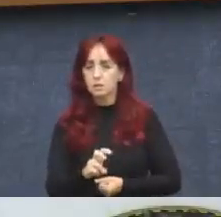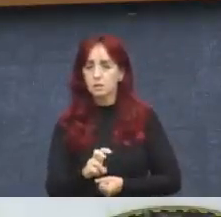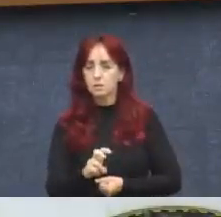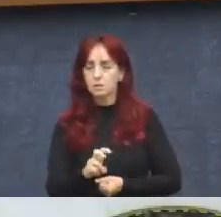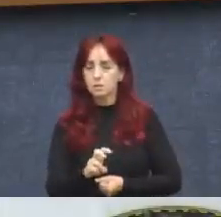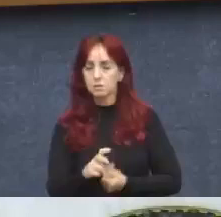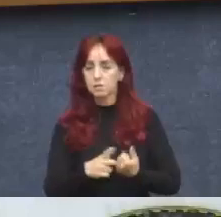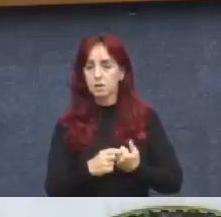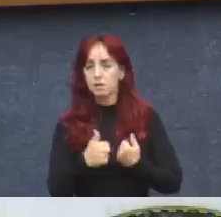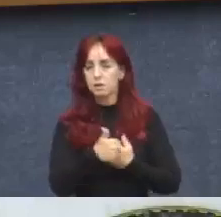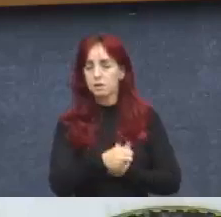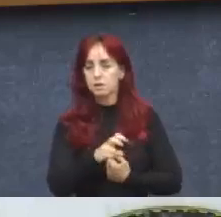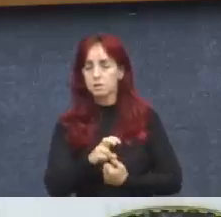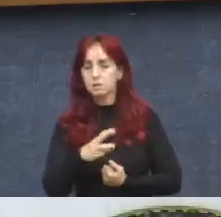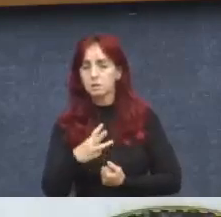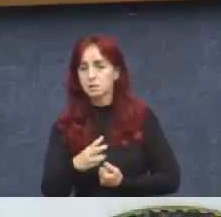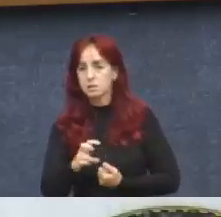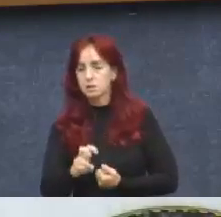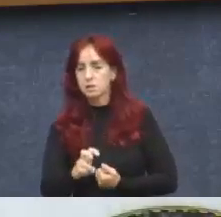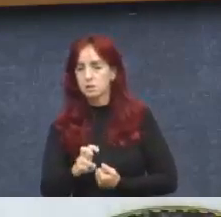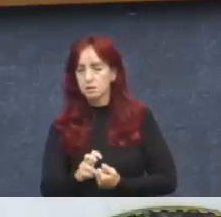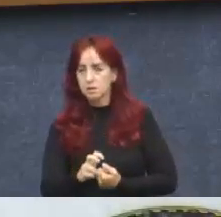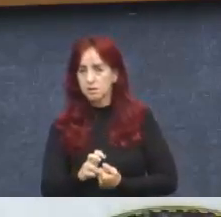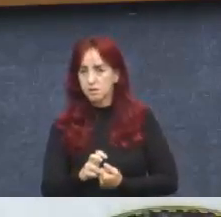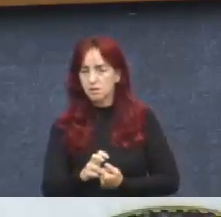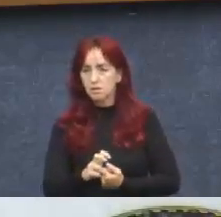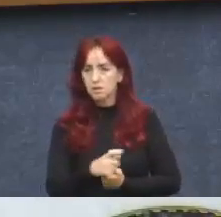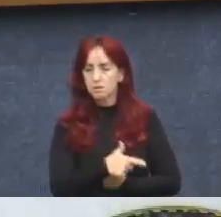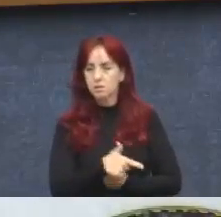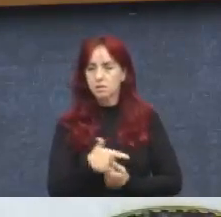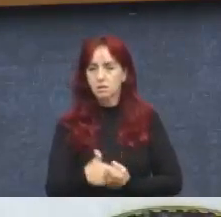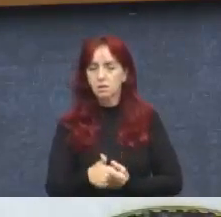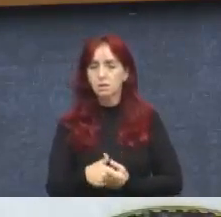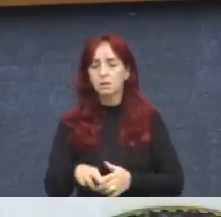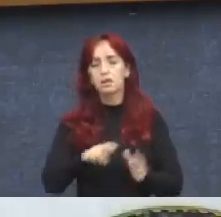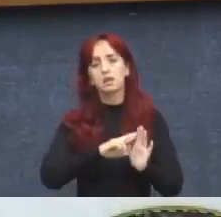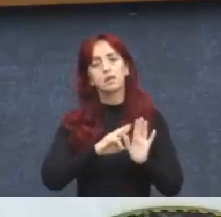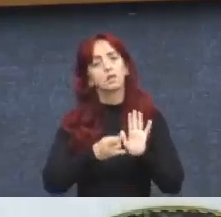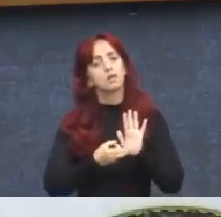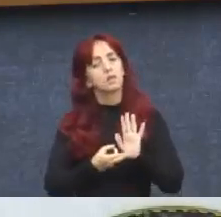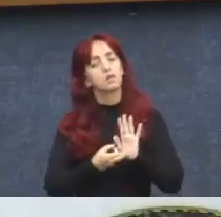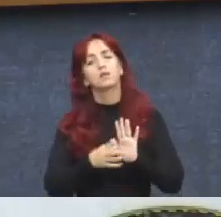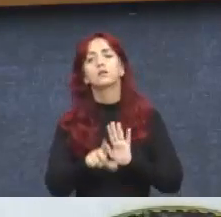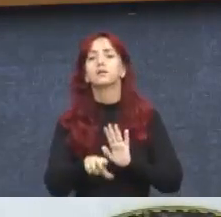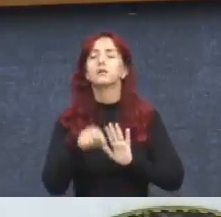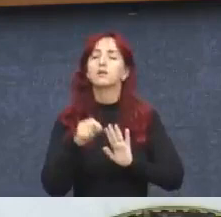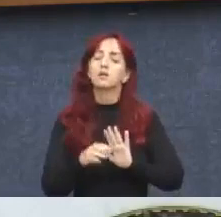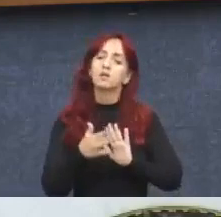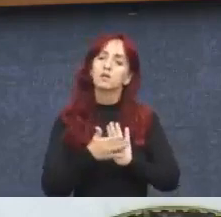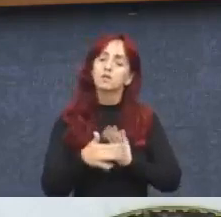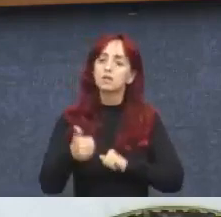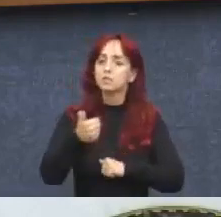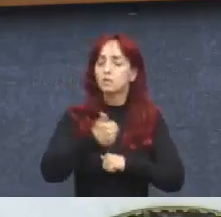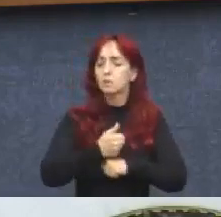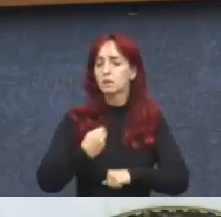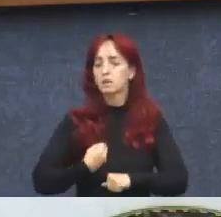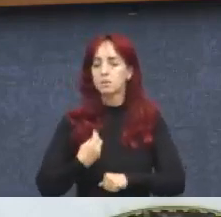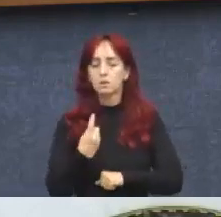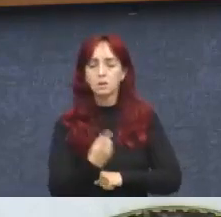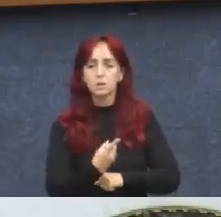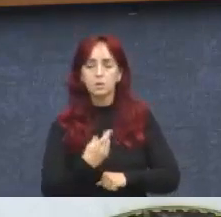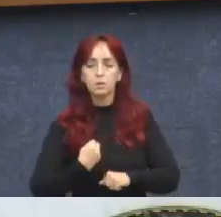do artigo 135, inciso 22, Regimento Interno, seja dada preferência para a votação da subemenda número 1 de 2023 à